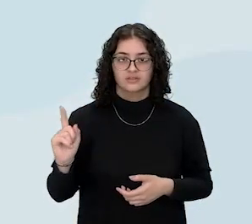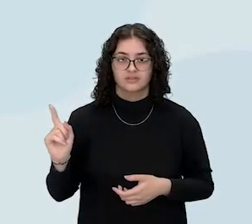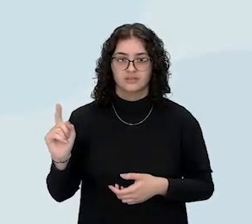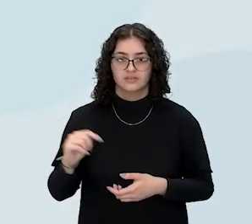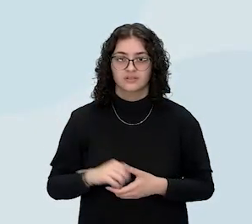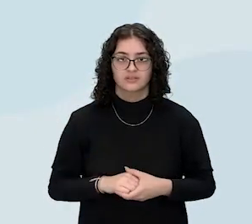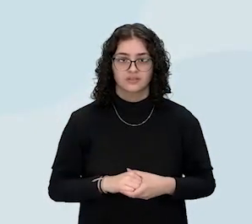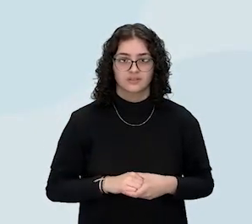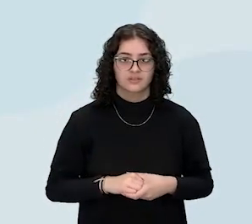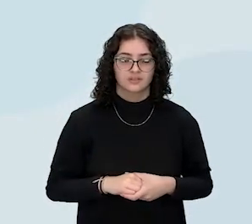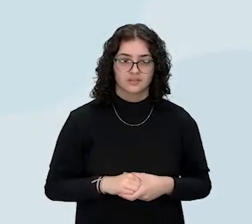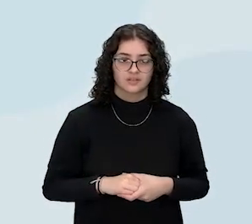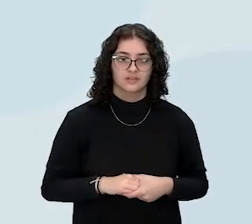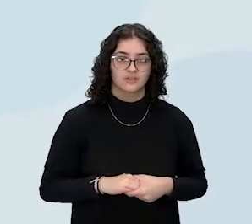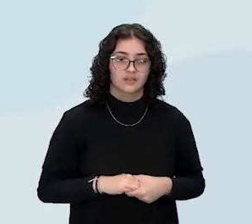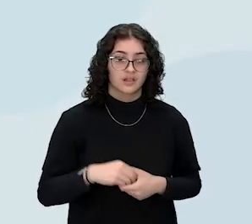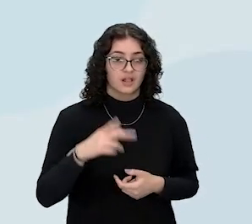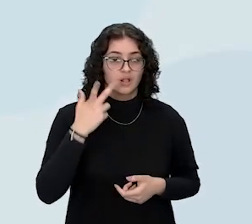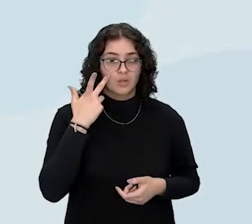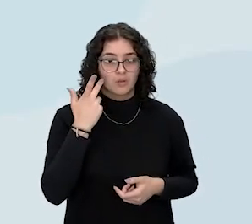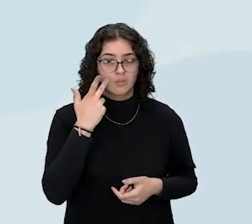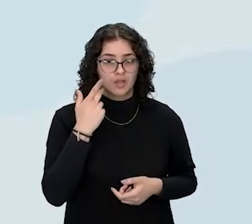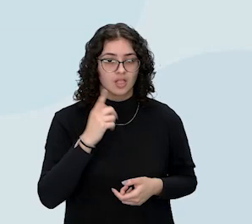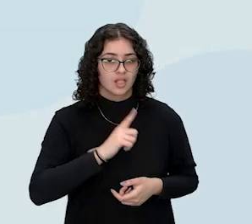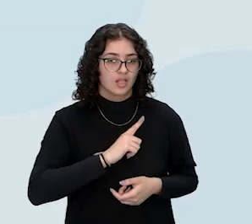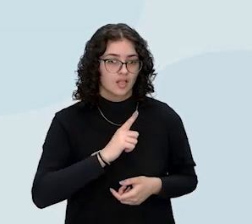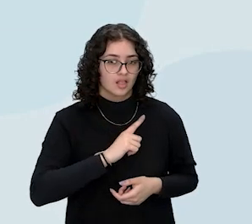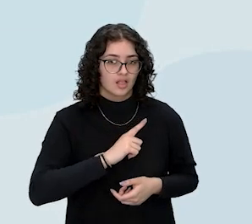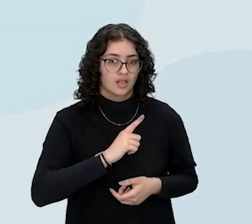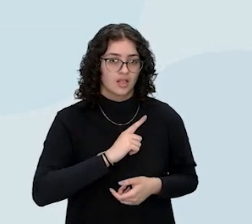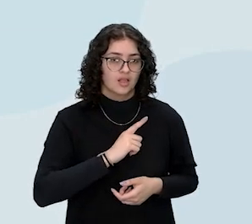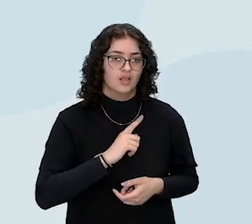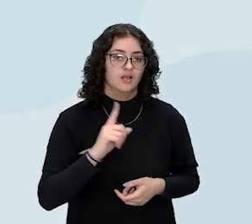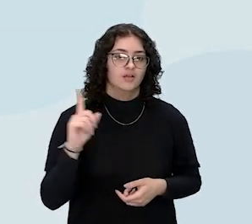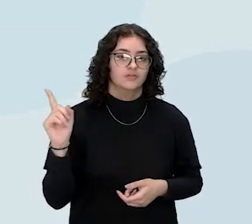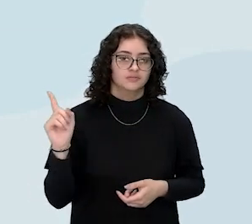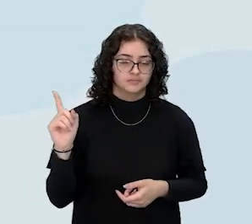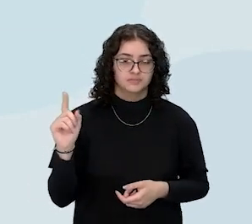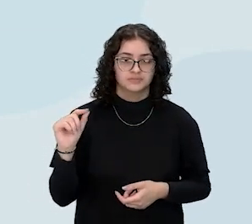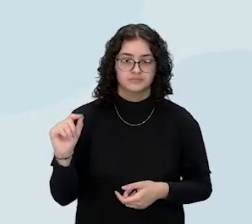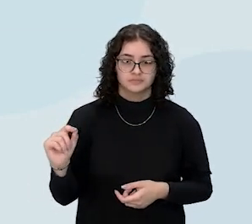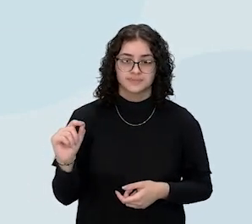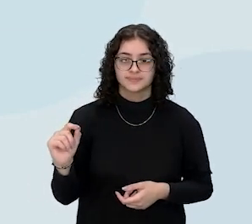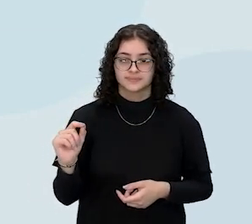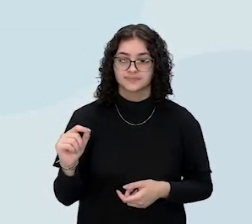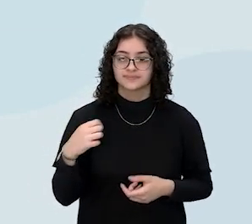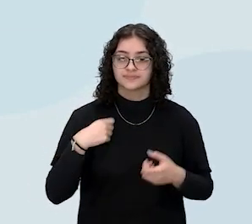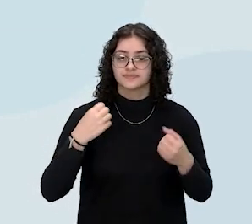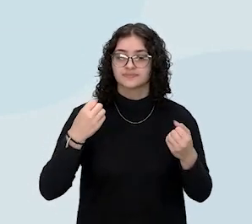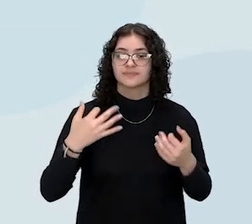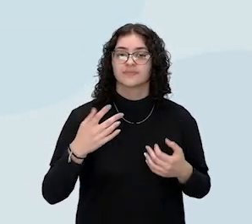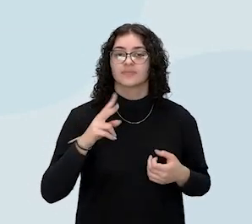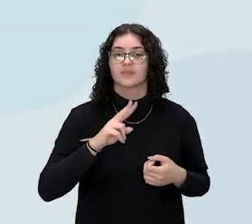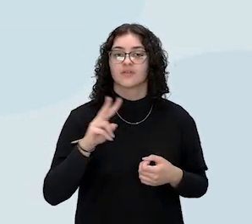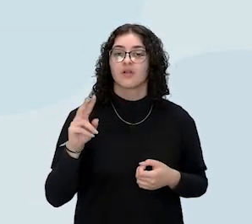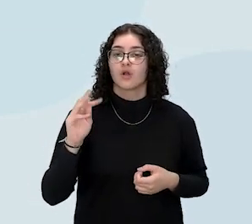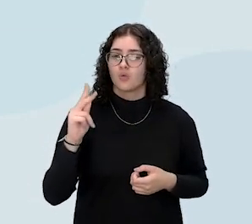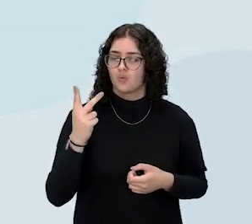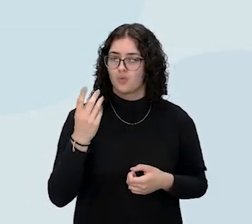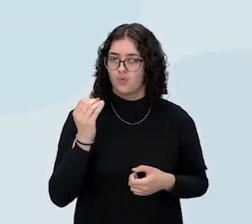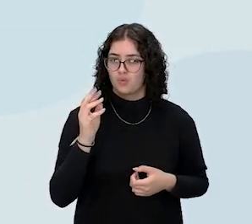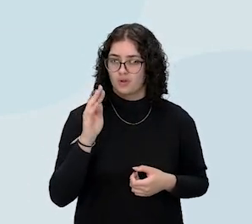cor mais comum, predominante, portanto, nas hortênsias, e aí eu vou falar de hortênsias para não ficar falando o